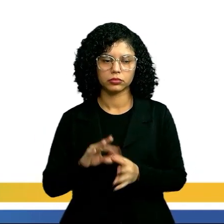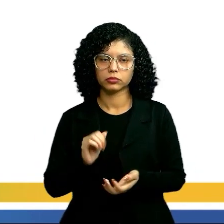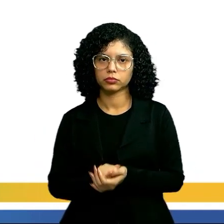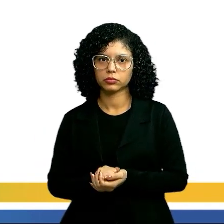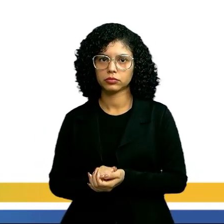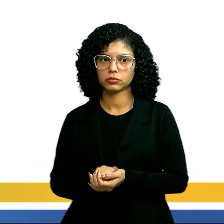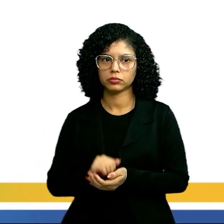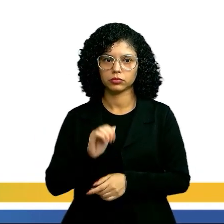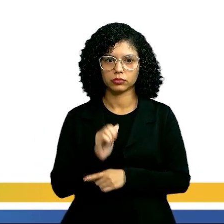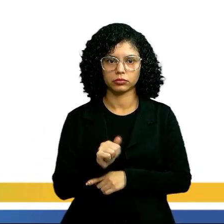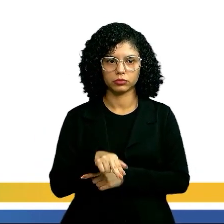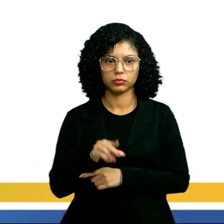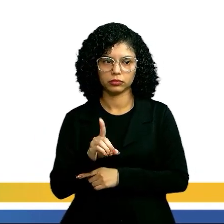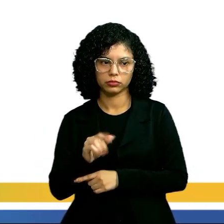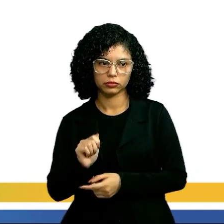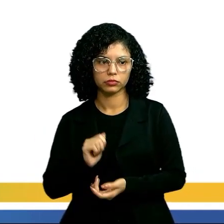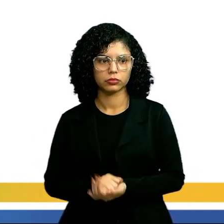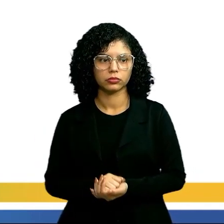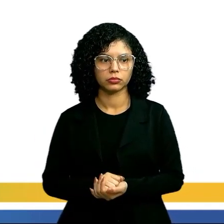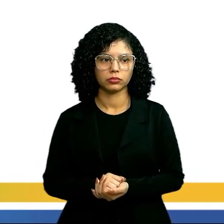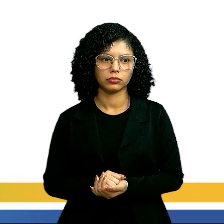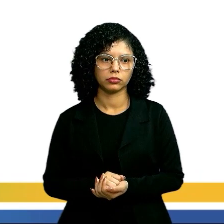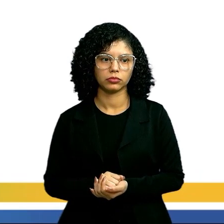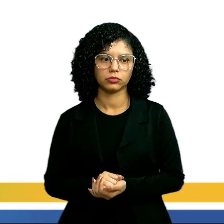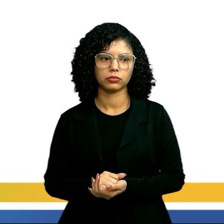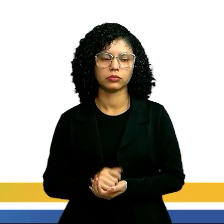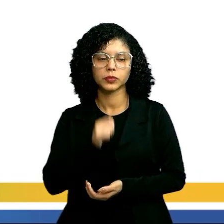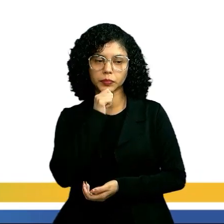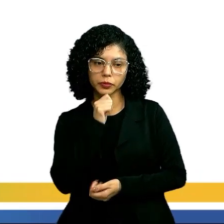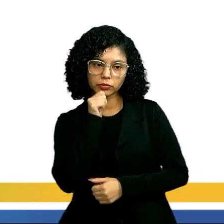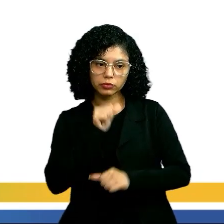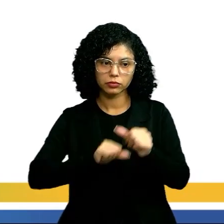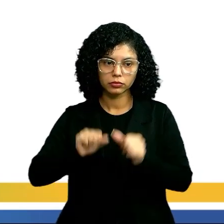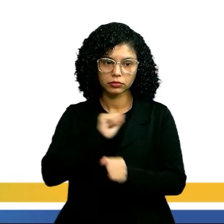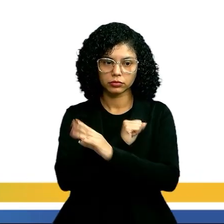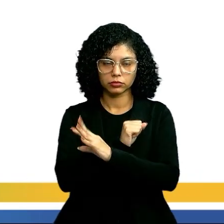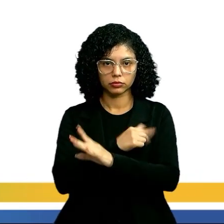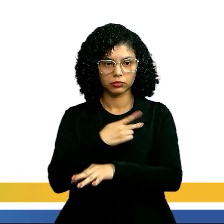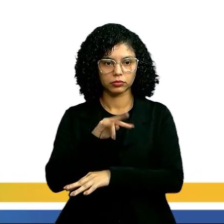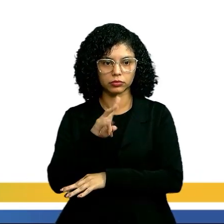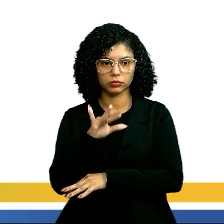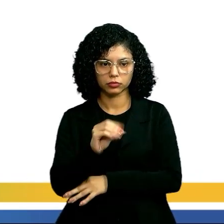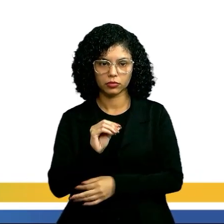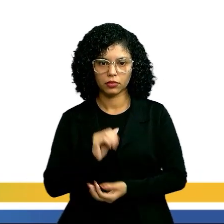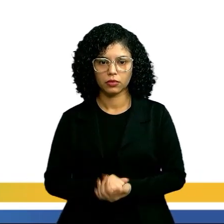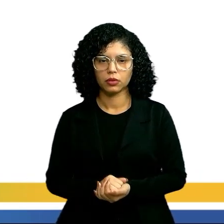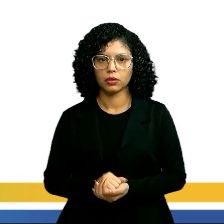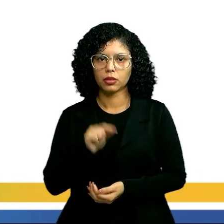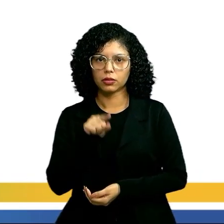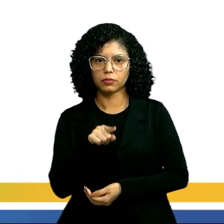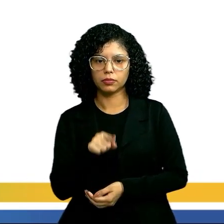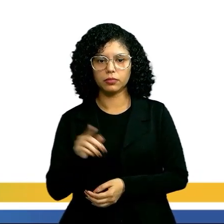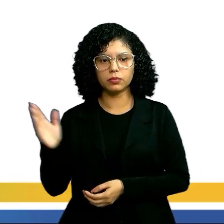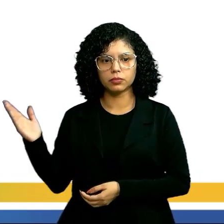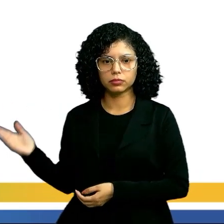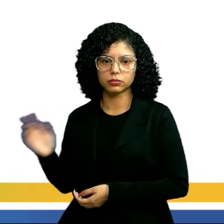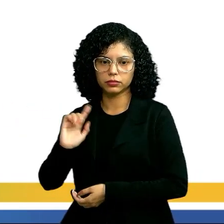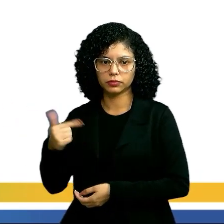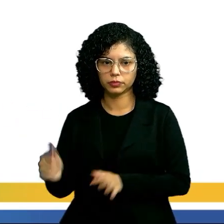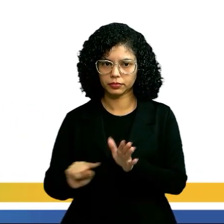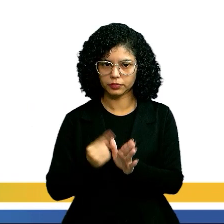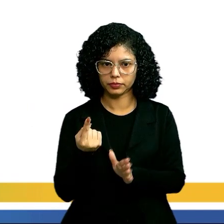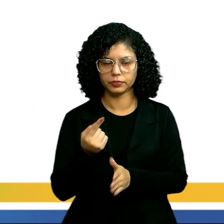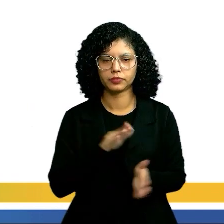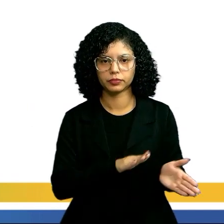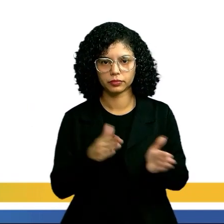de elétrons é NAD e FAD. A conversão de glicose em ácido pirúvico, isso aí é lá na